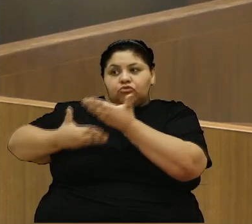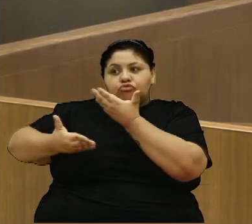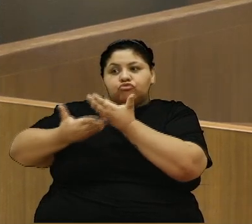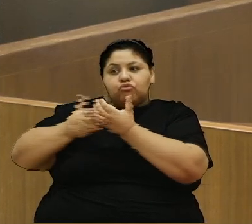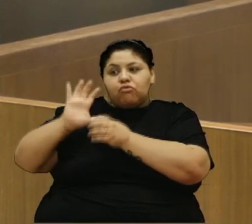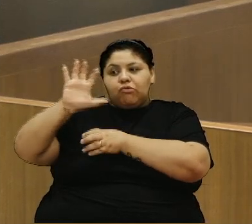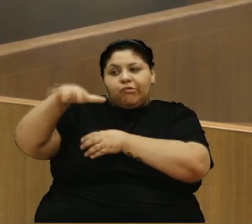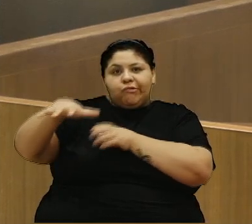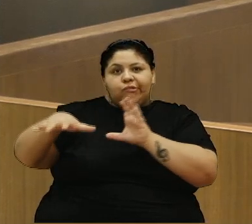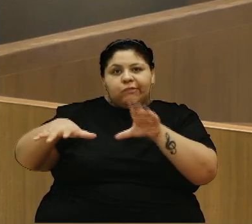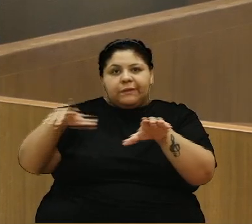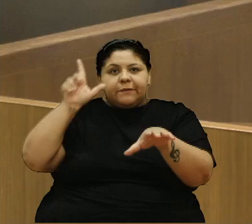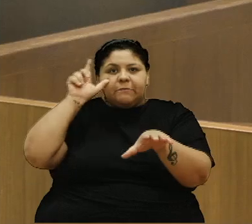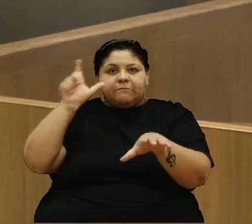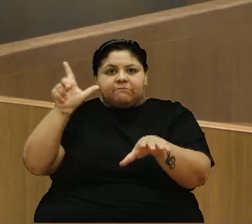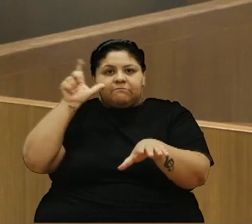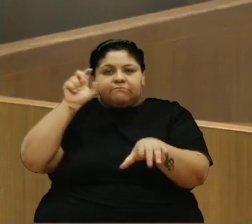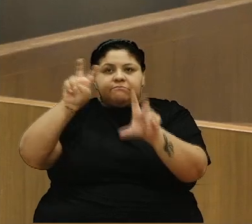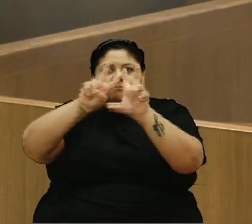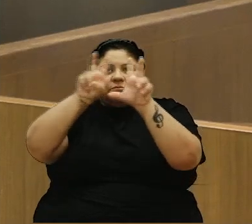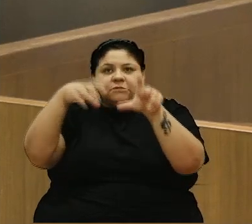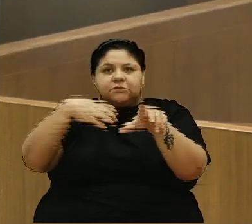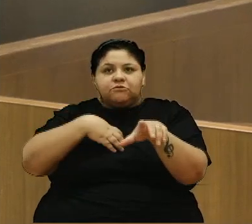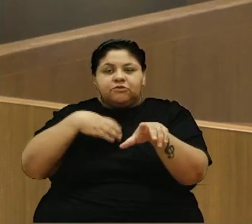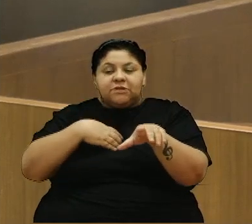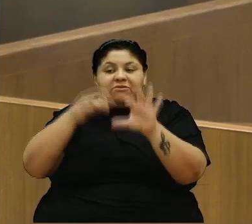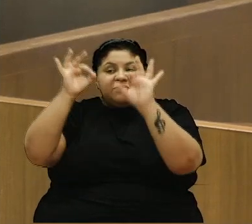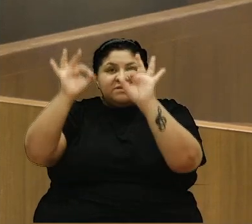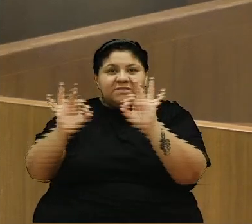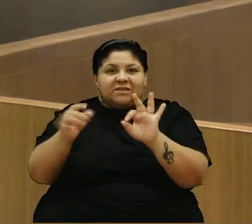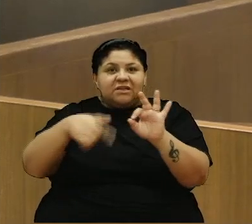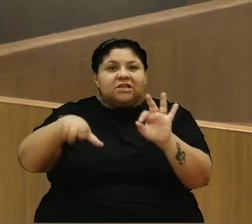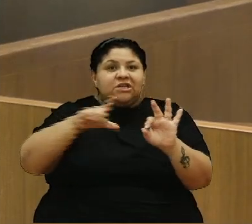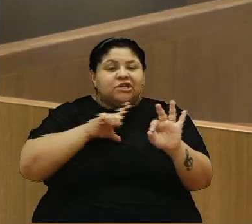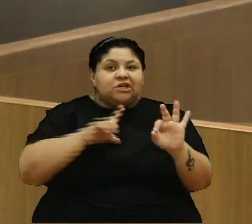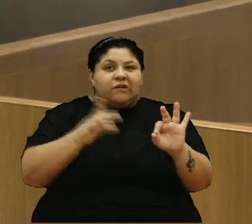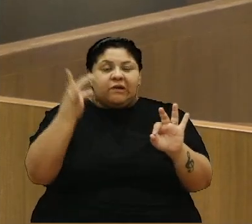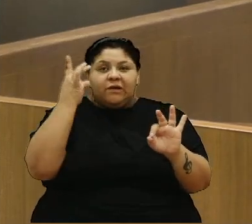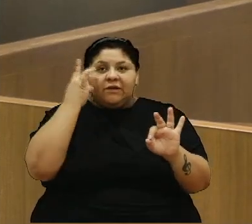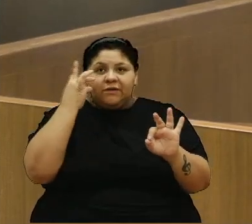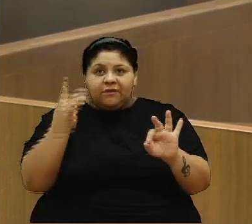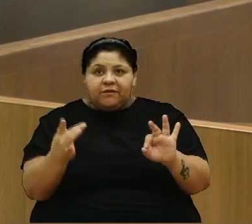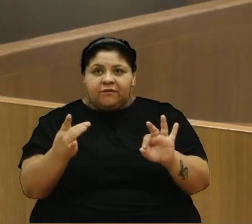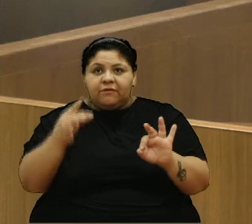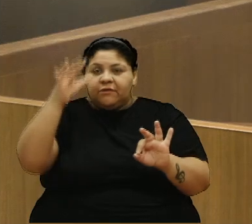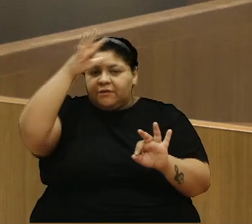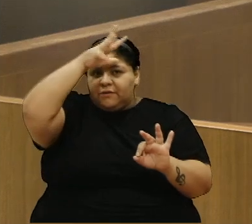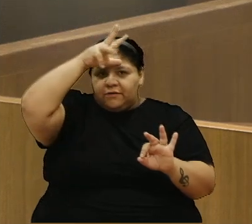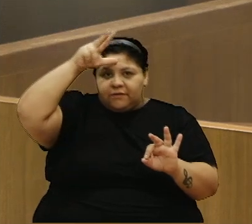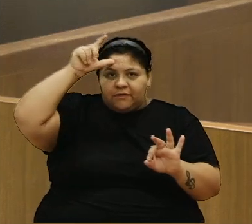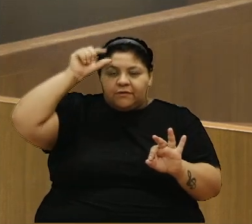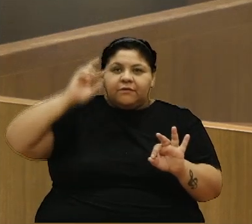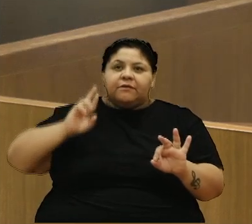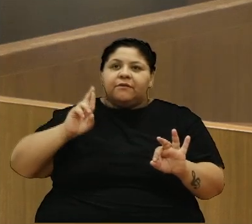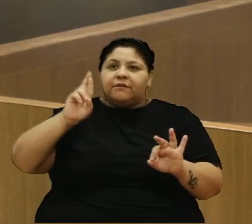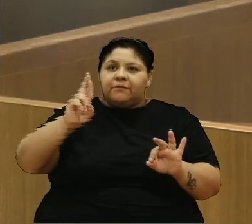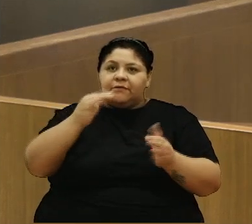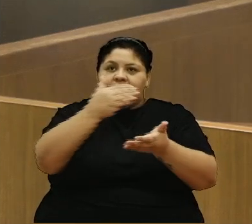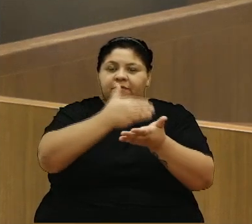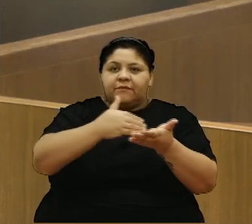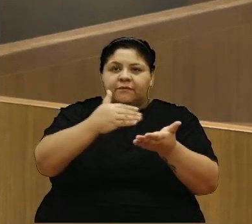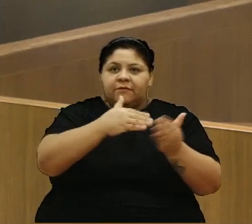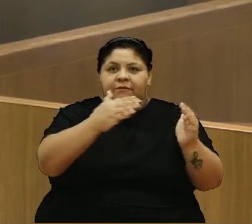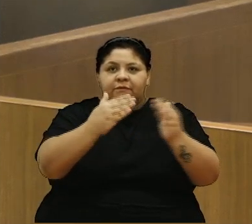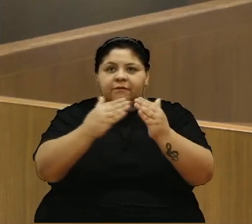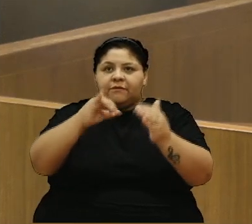órgãos interessados nesse tema de forma qualitativa. Então, nós tivemos a presença aqui do Executivo, representado pelo secretário de